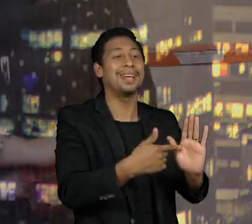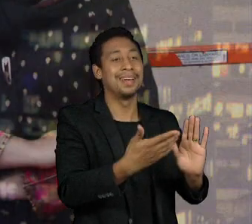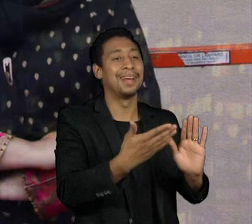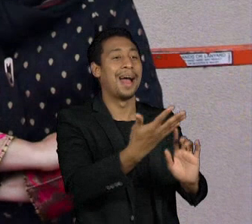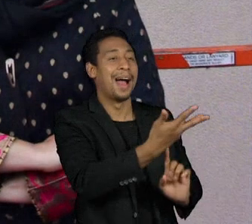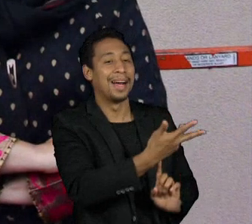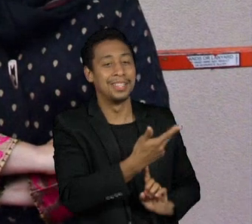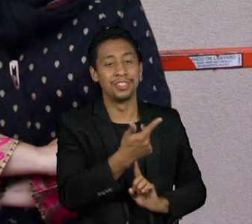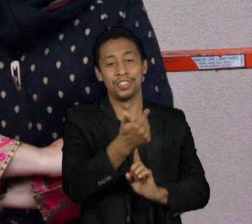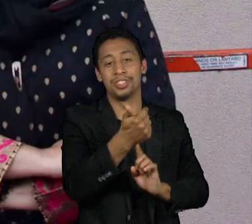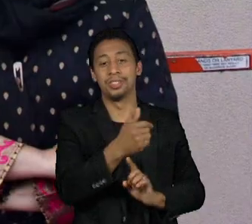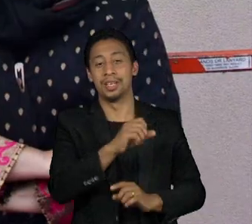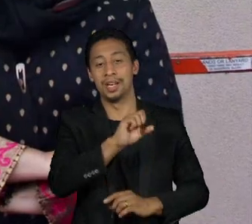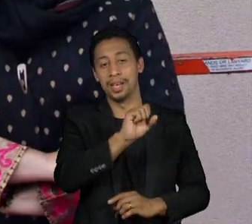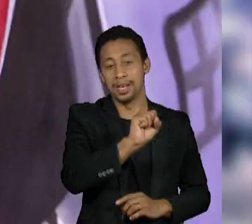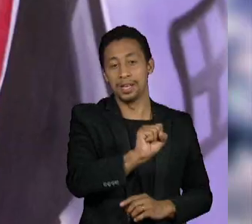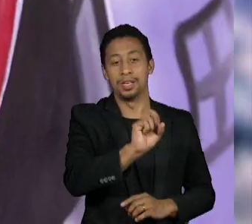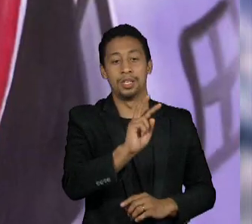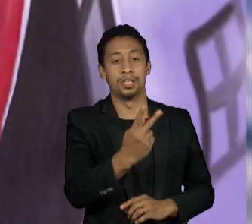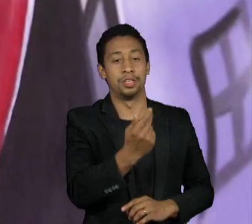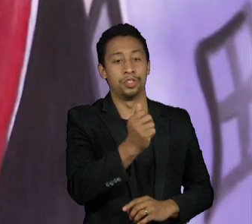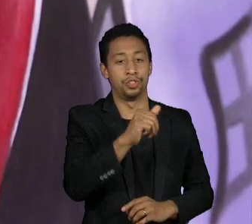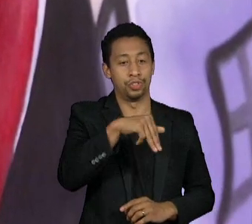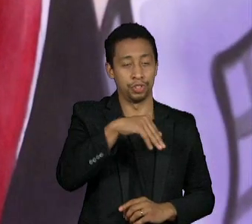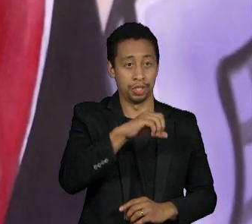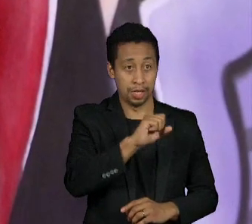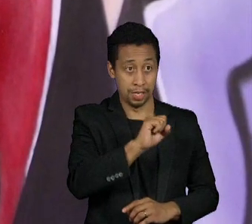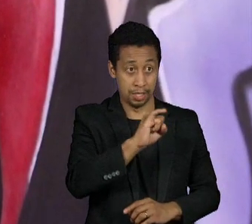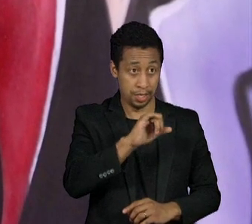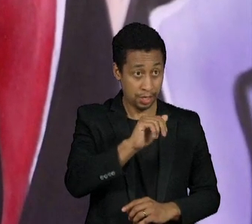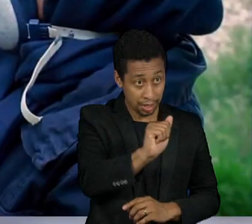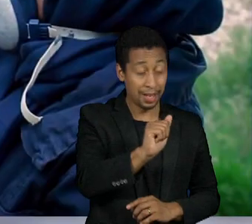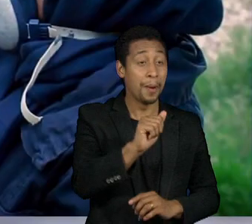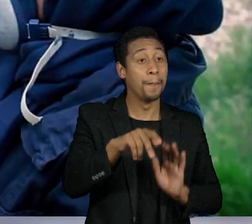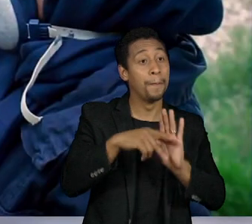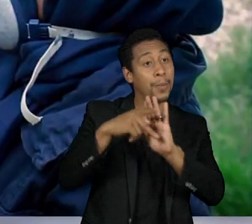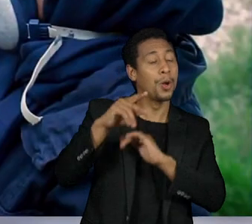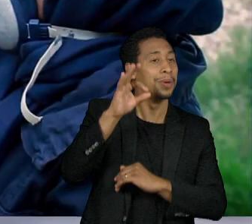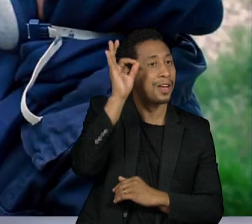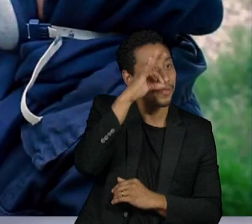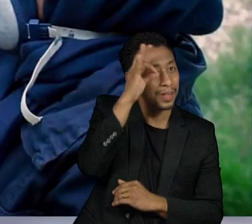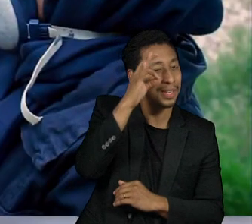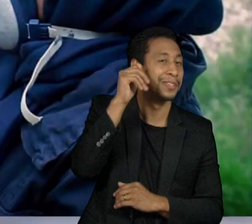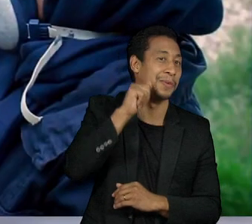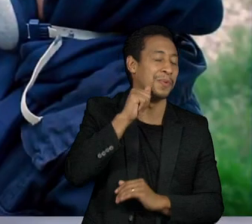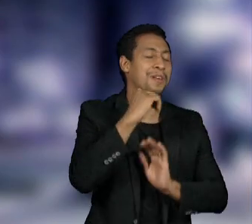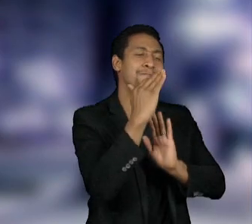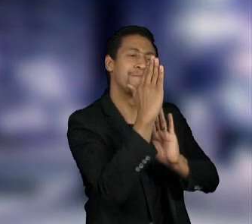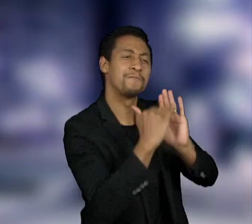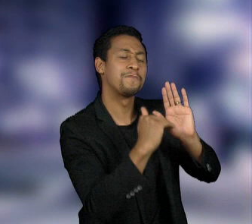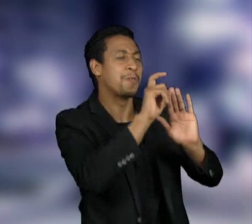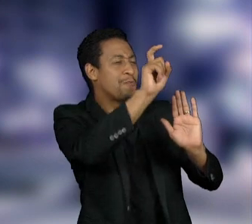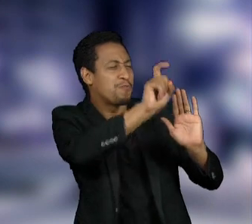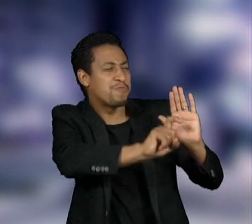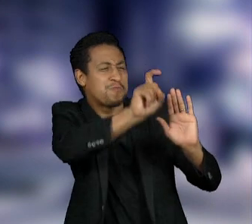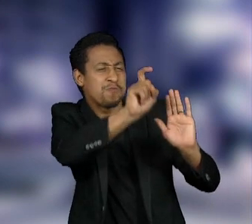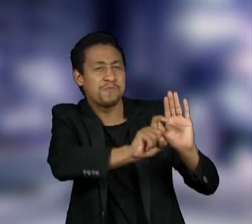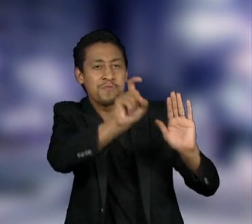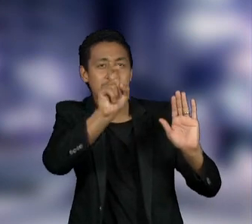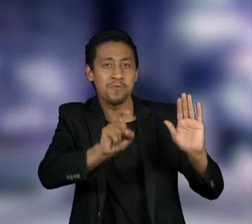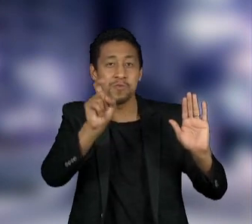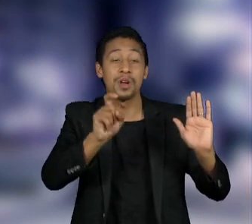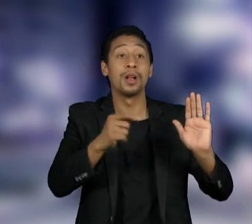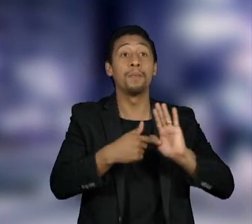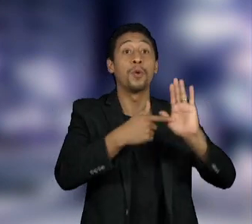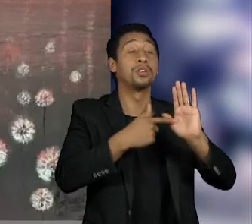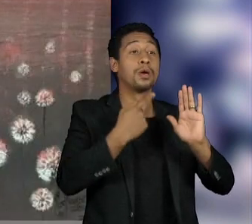É a primeira mulher grafiteira do Afeganistão. E chama a atenção que as mulheres retratadas em suas obras não têm boca e estão sempre de